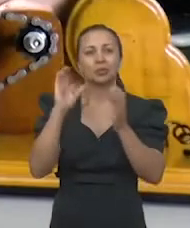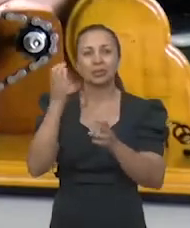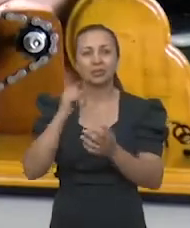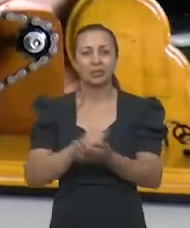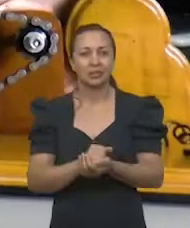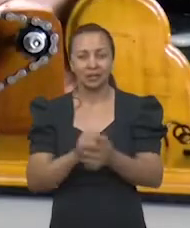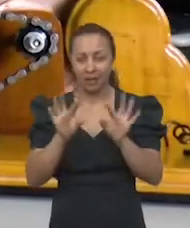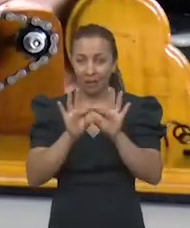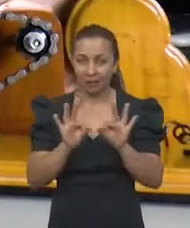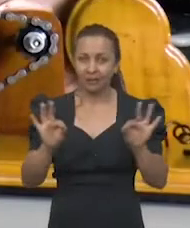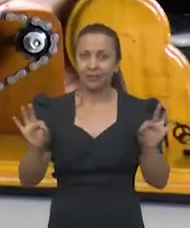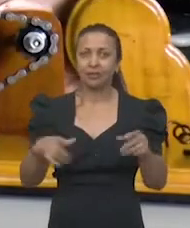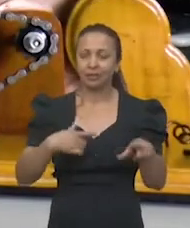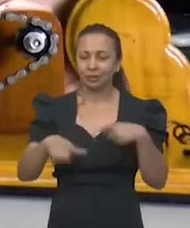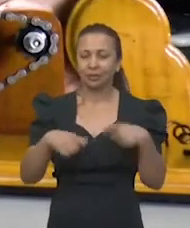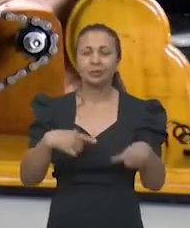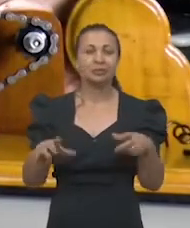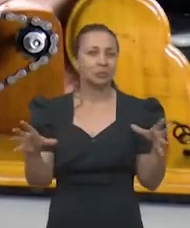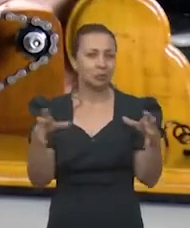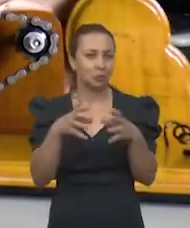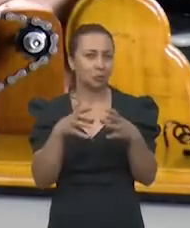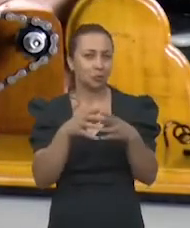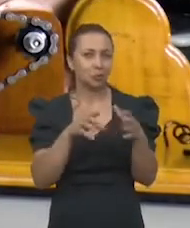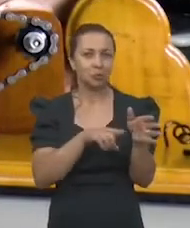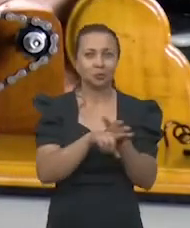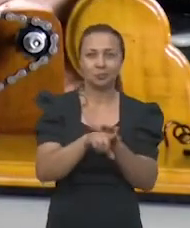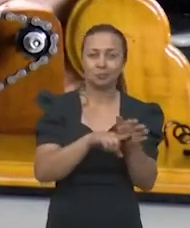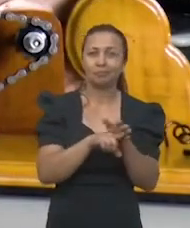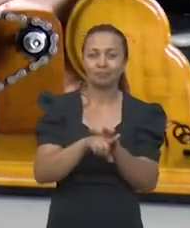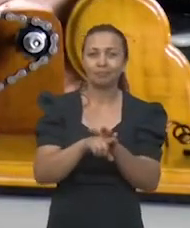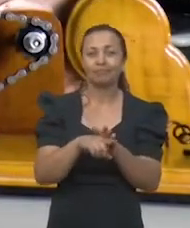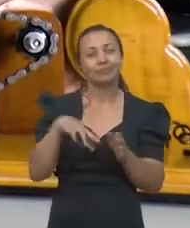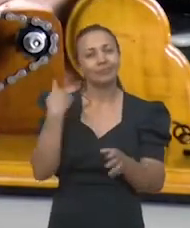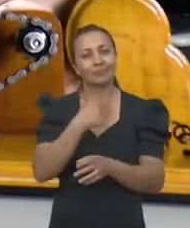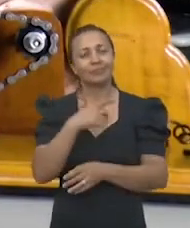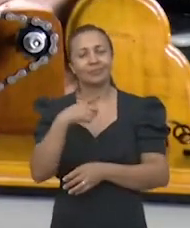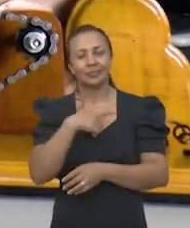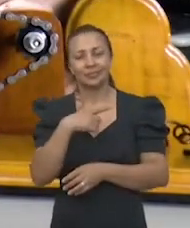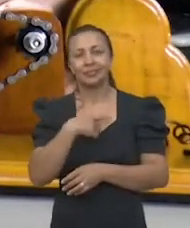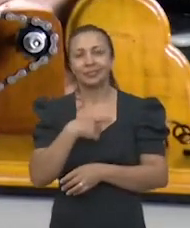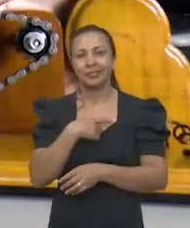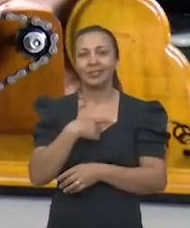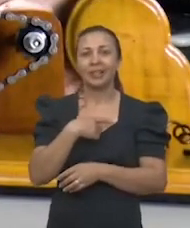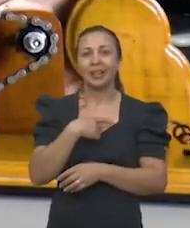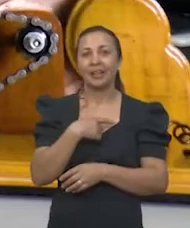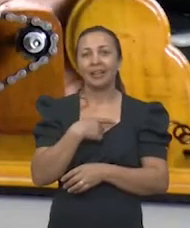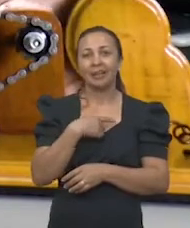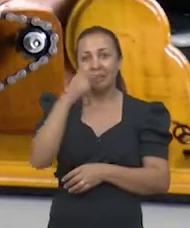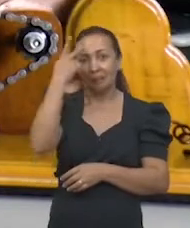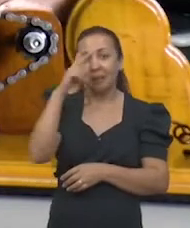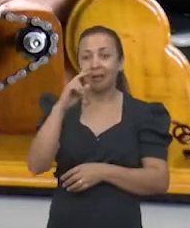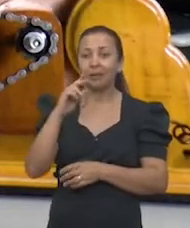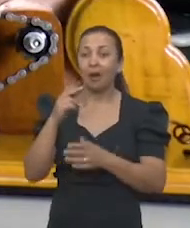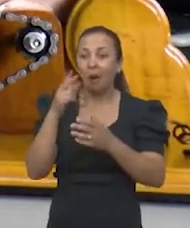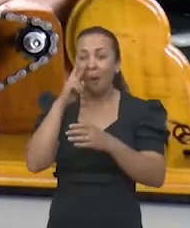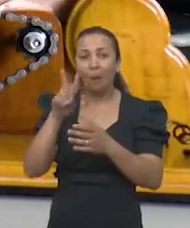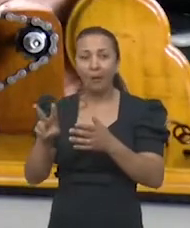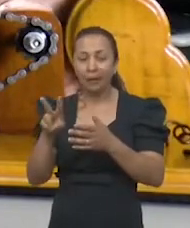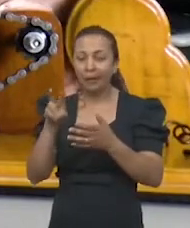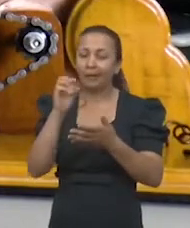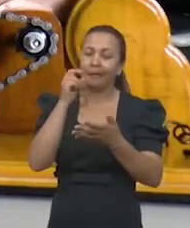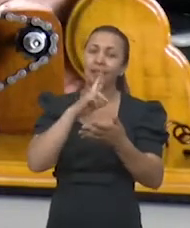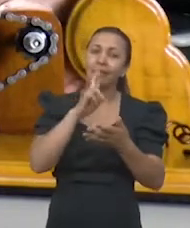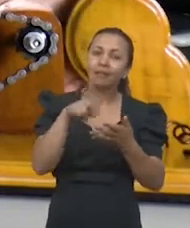ciência. Essa é uma das linhas de trabalho do grupo, né? Em que a gente tenta, a partir dos relatos,